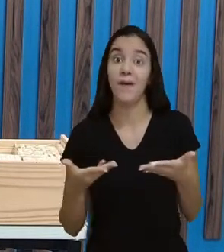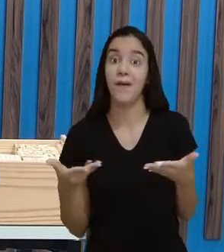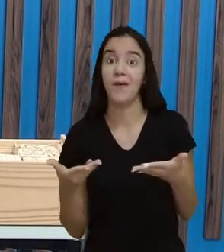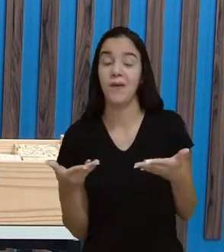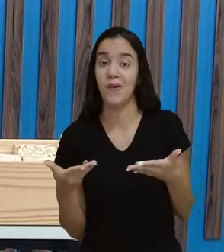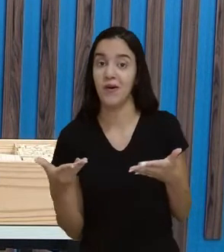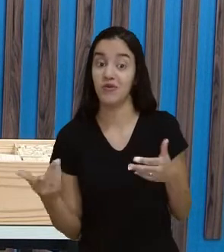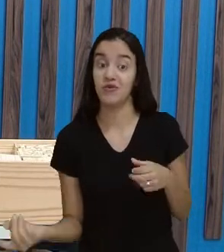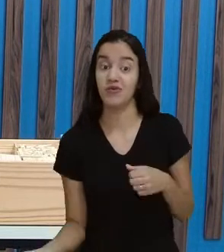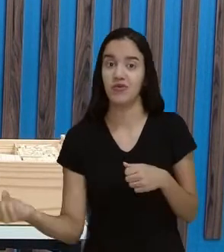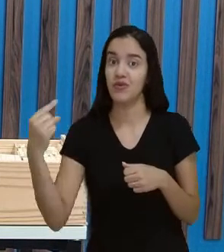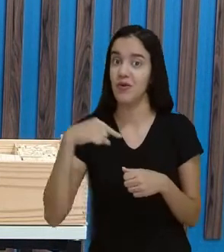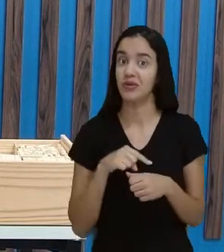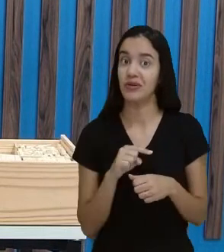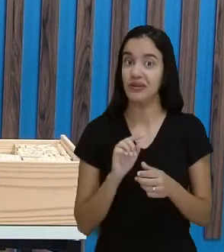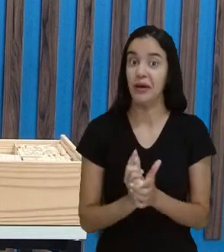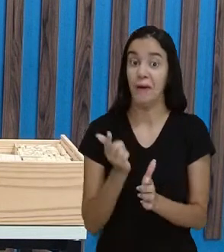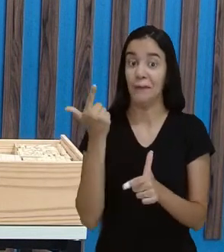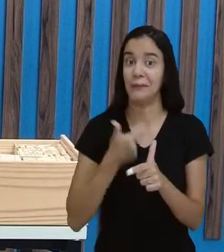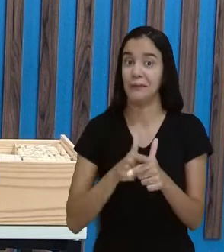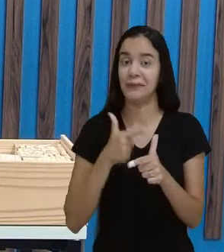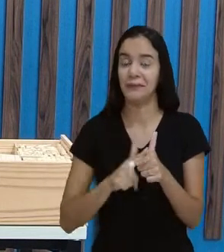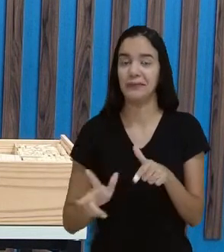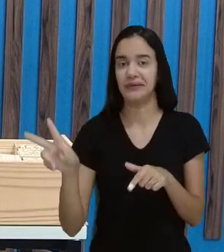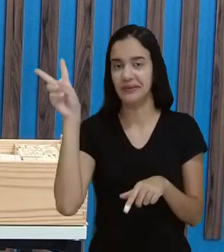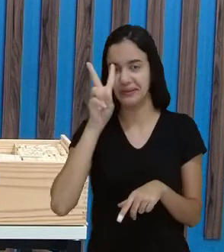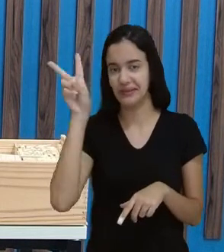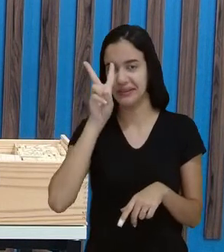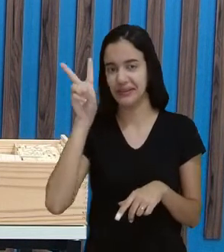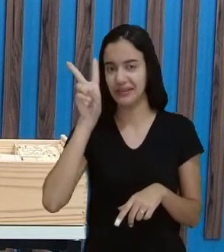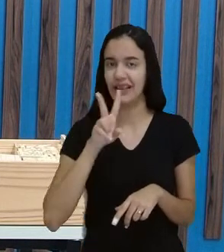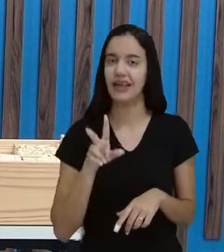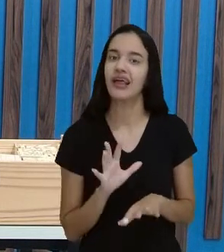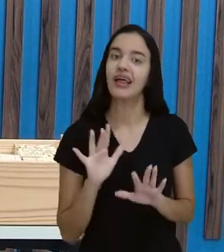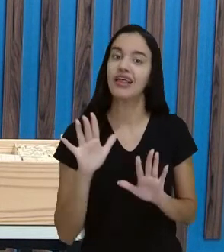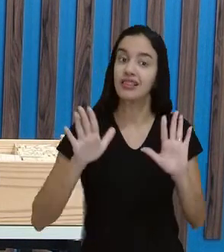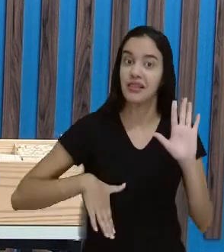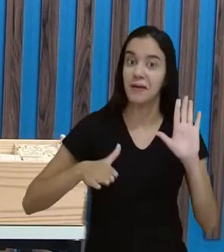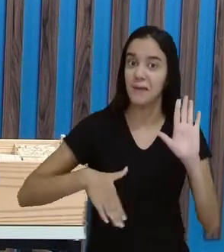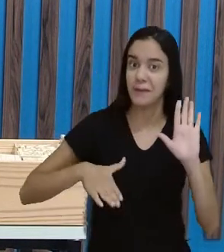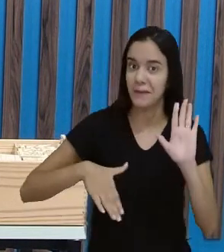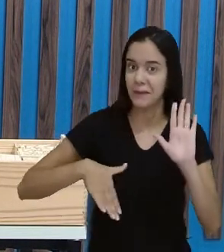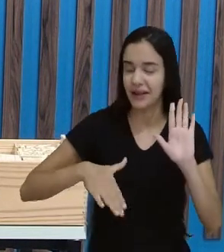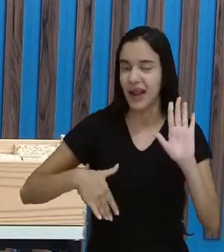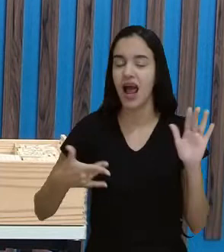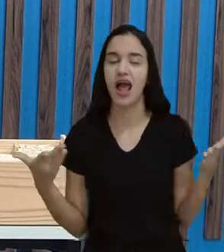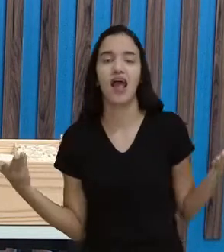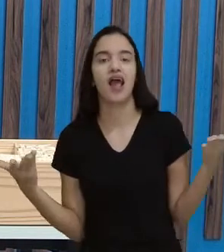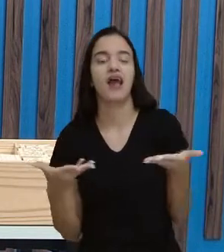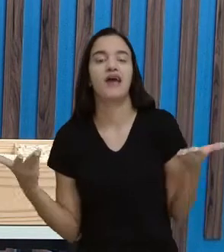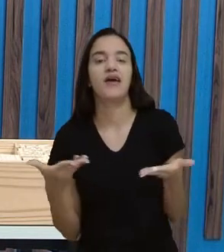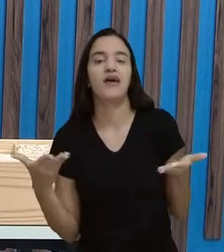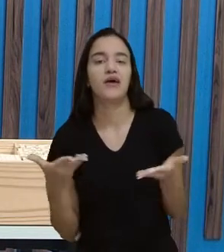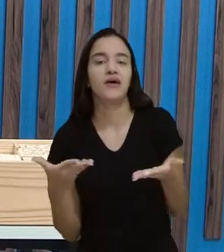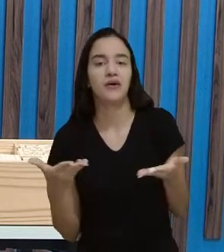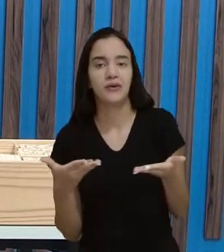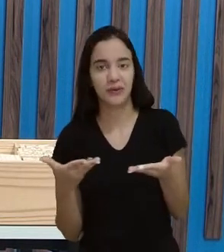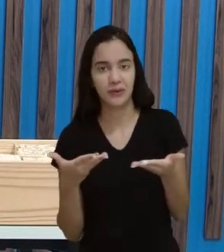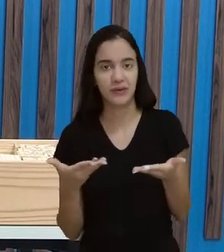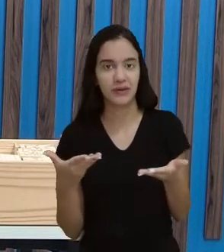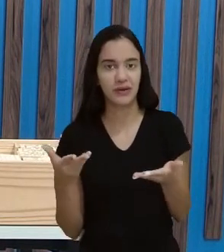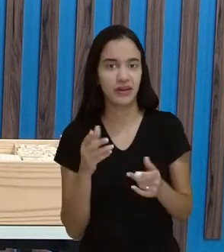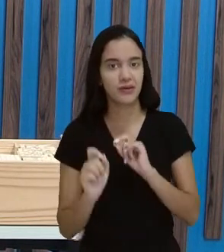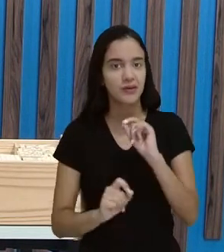ré, tá? Aí a situação problema. A nossa historinha matemática envolve praia. Vou dar uma ré e vou agora